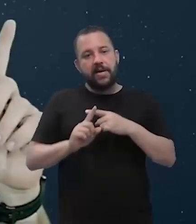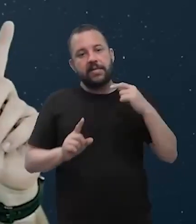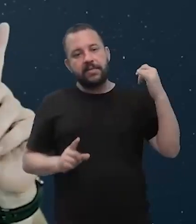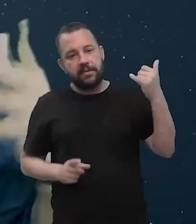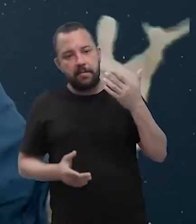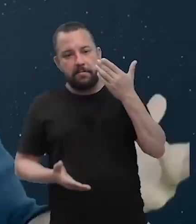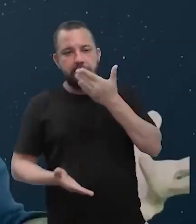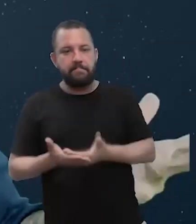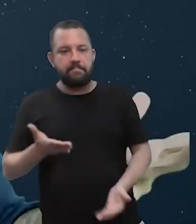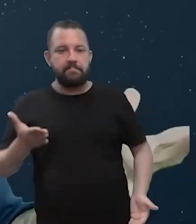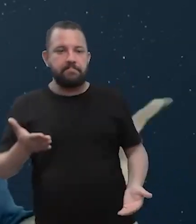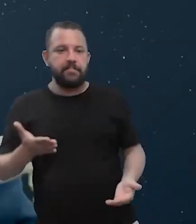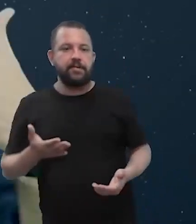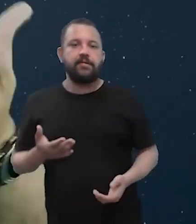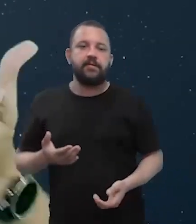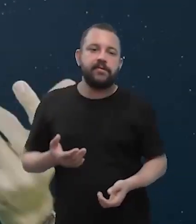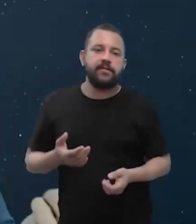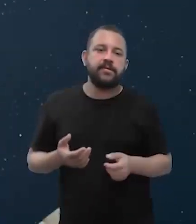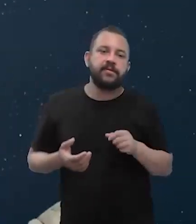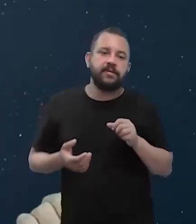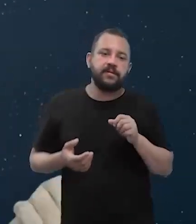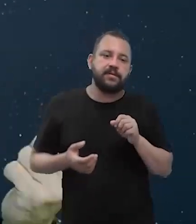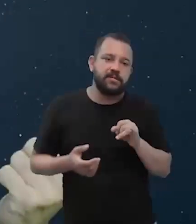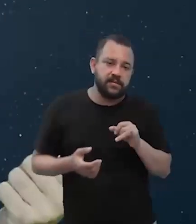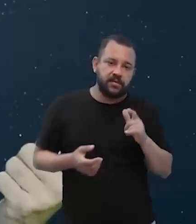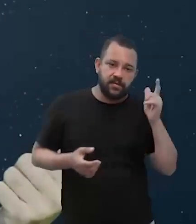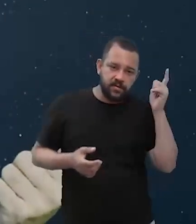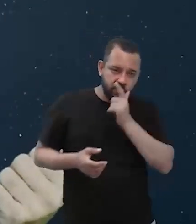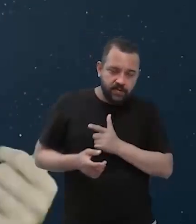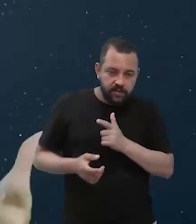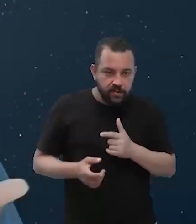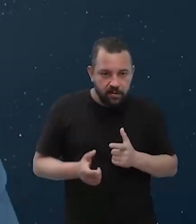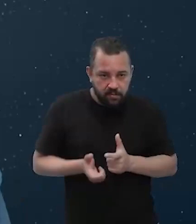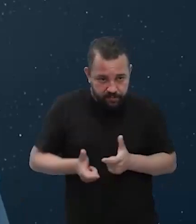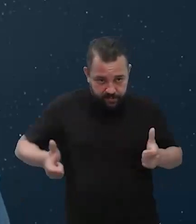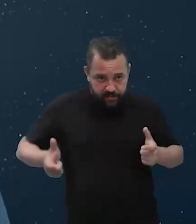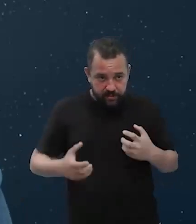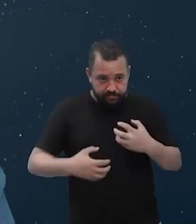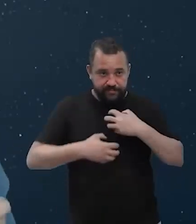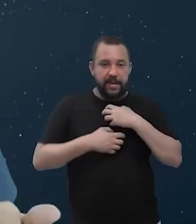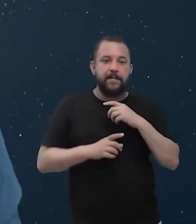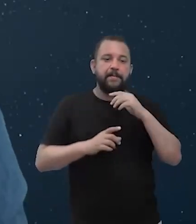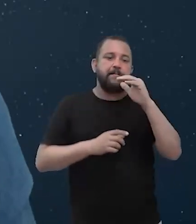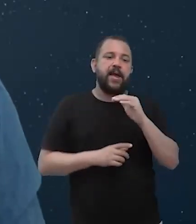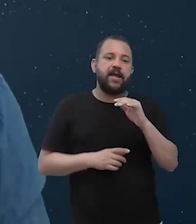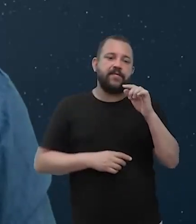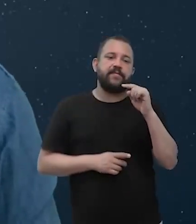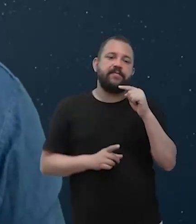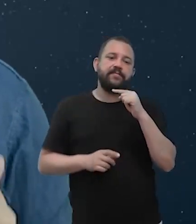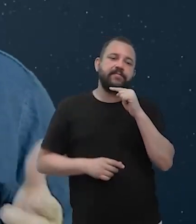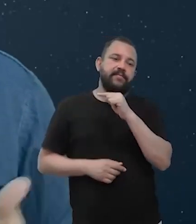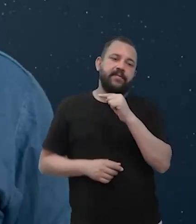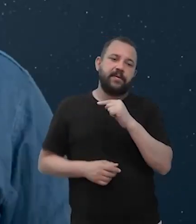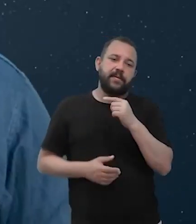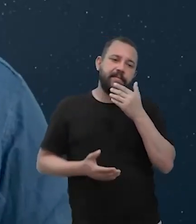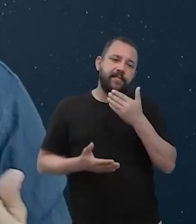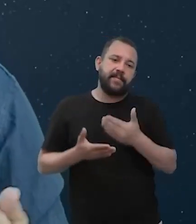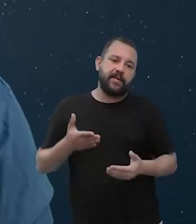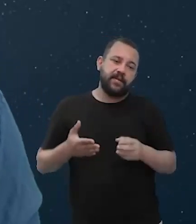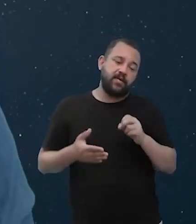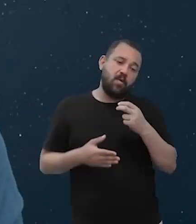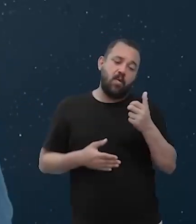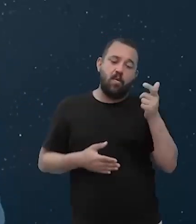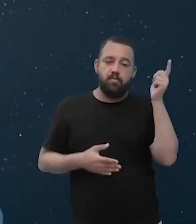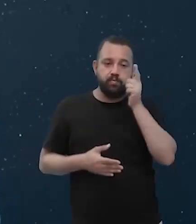olha o paradoxo, que se ele tem uma área grande, ele era para sentir mais frio, é ou não é? Já que ele estaria perdendo ou ganhando energia. Mas na